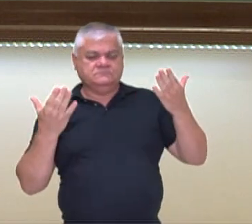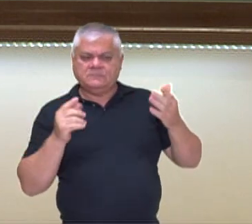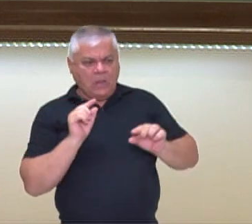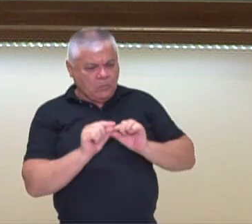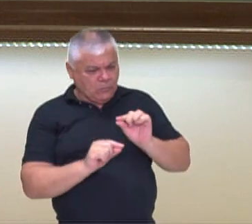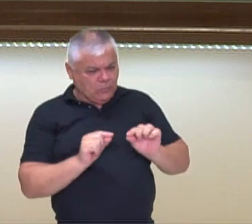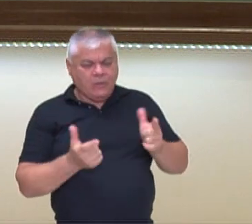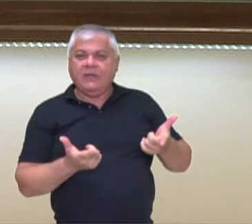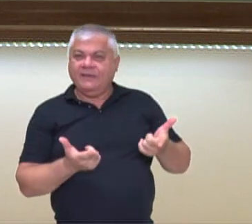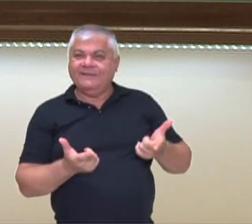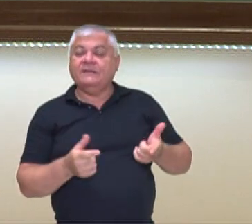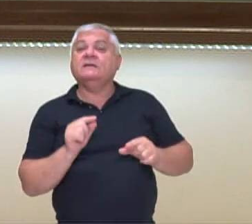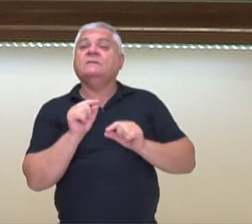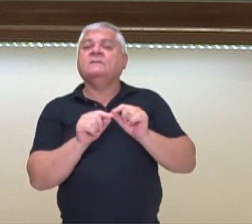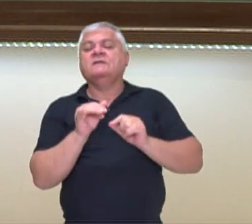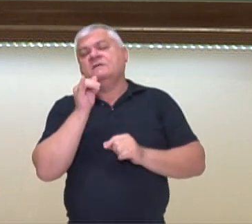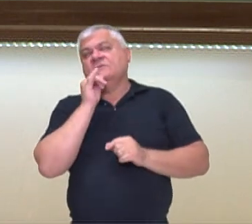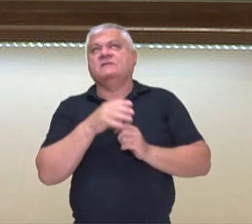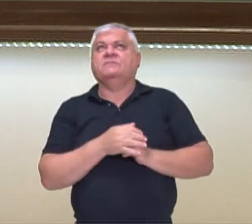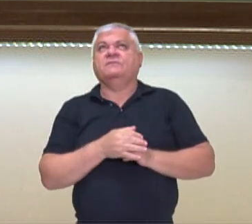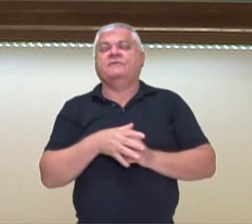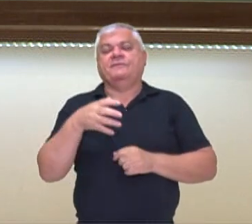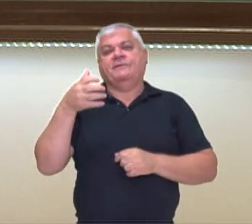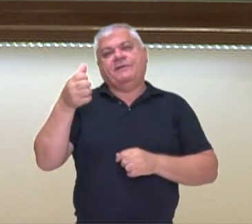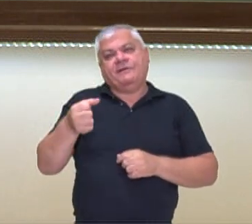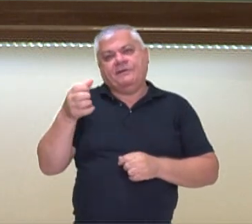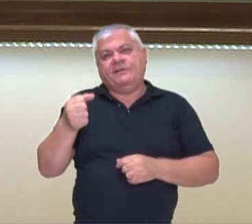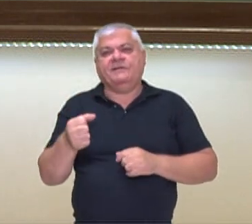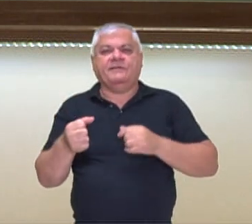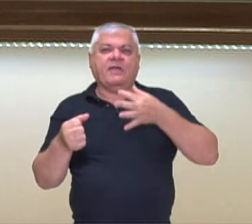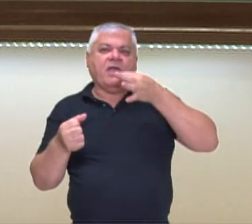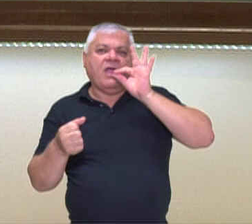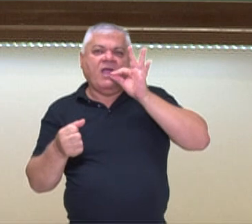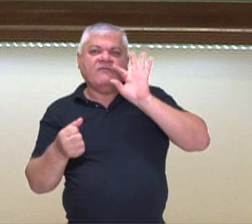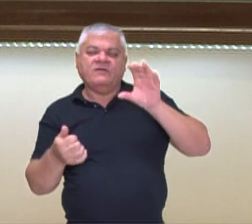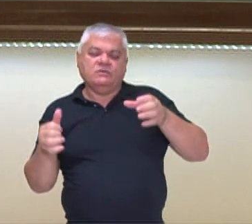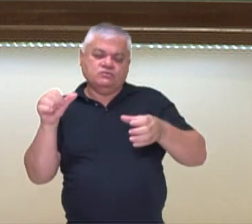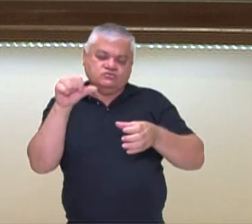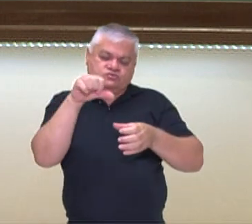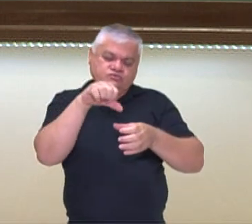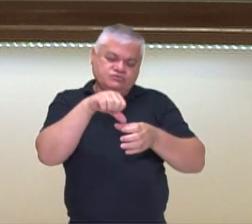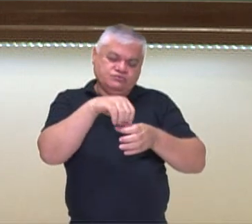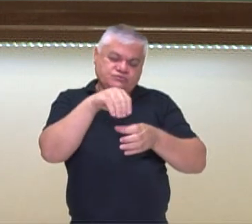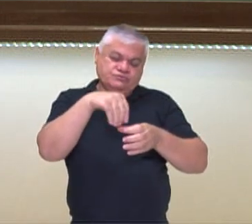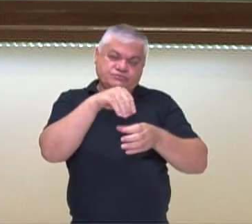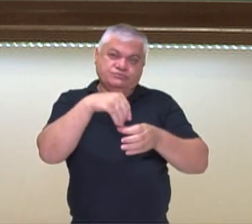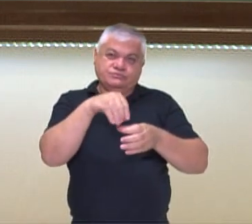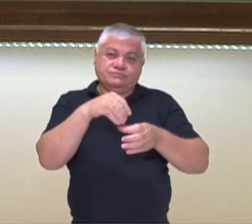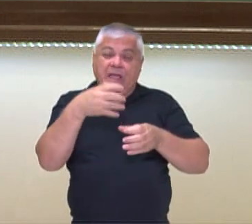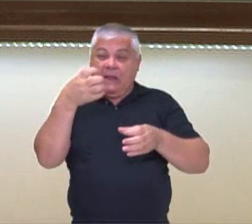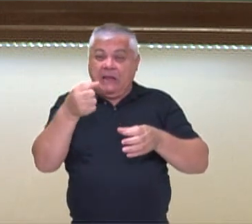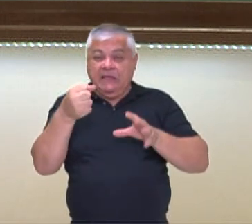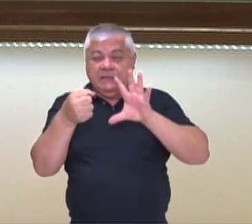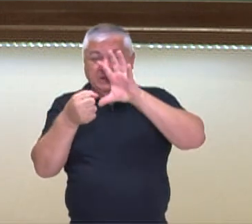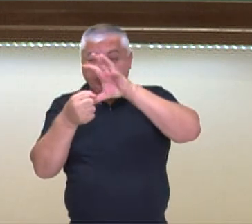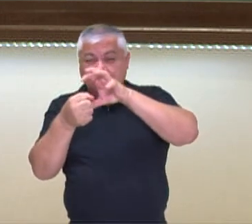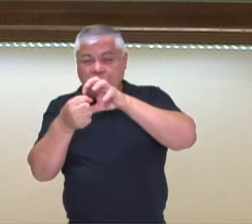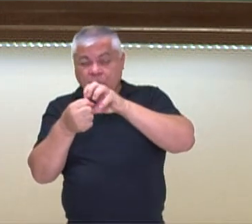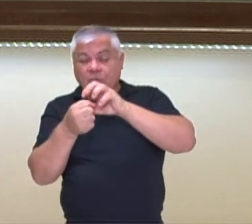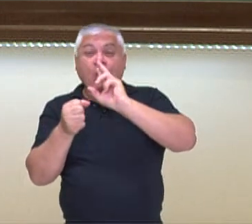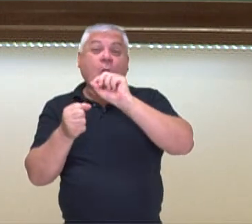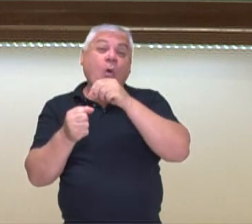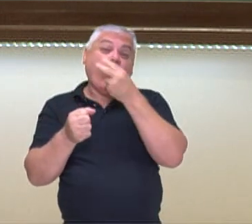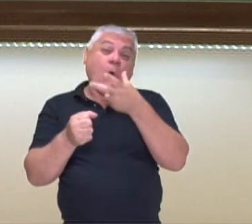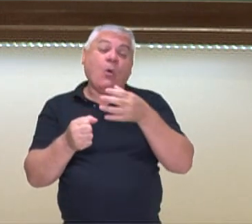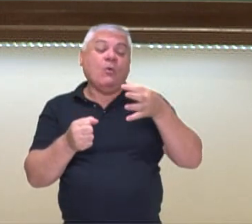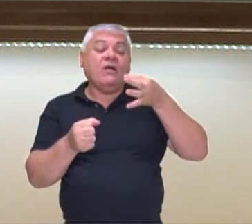você pensar assim, quando você mistura café com leite. Não, ali ocorre o quê? O leite fica mais escuro e o café fica mais claro, só. Quando a